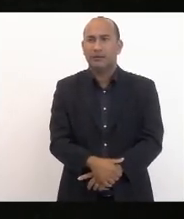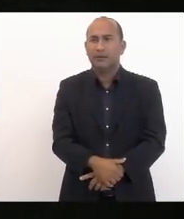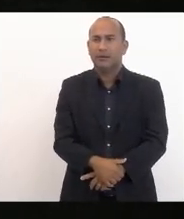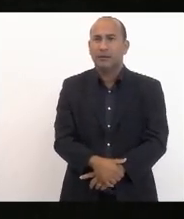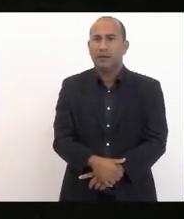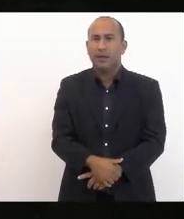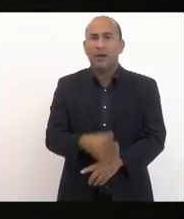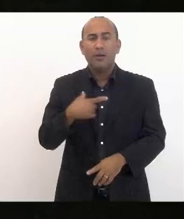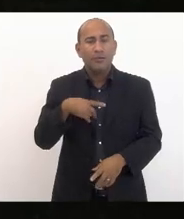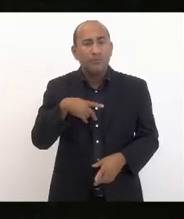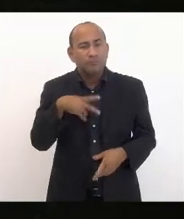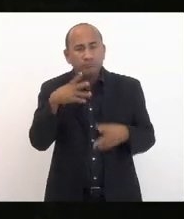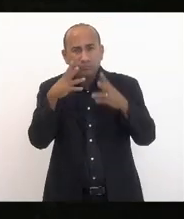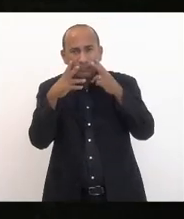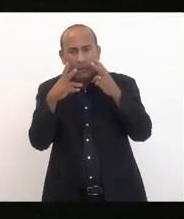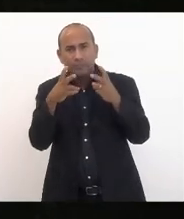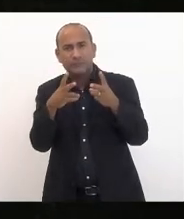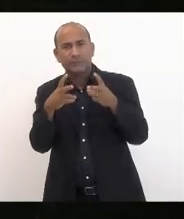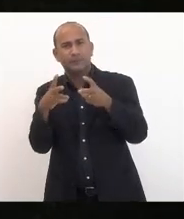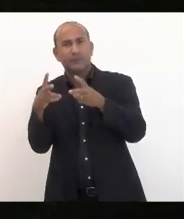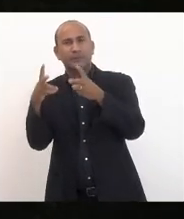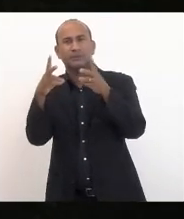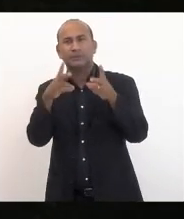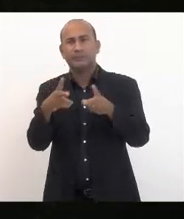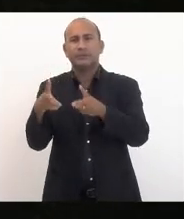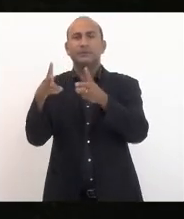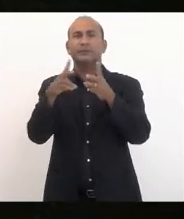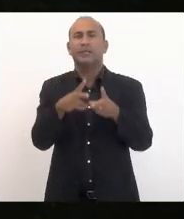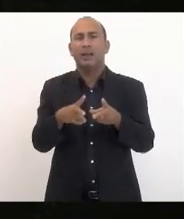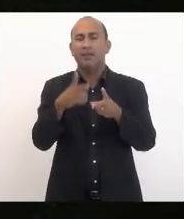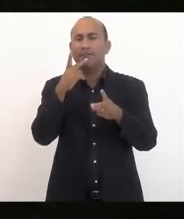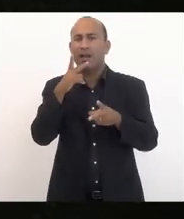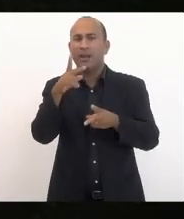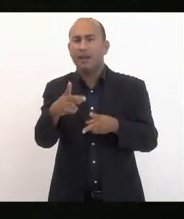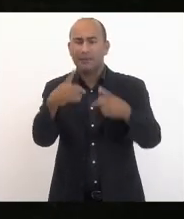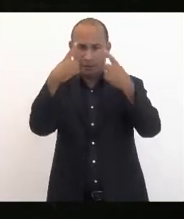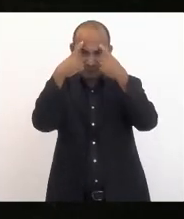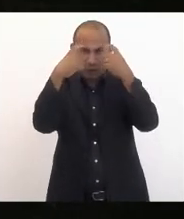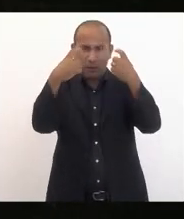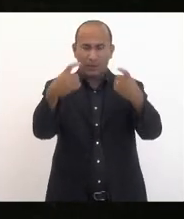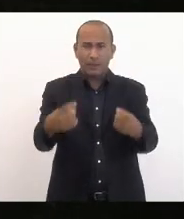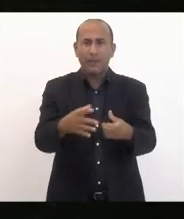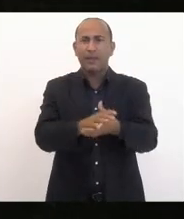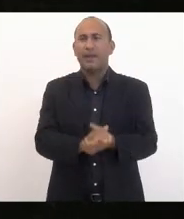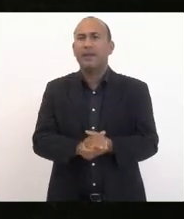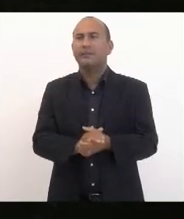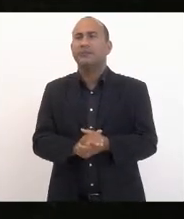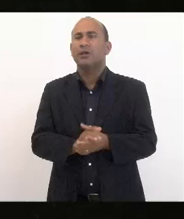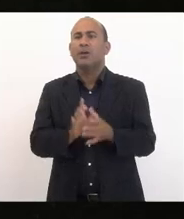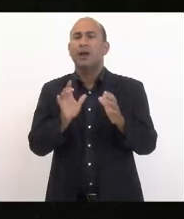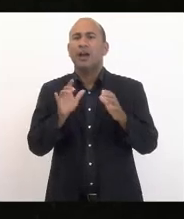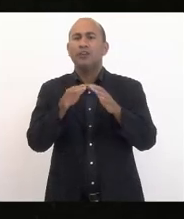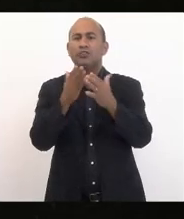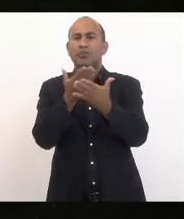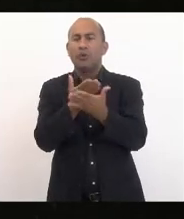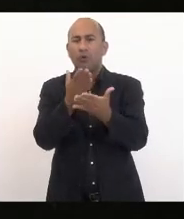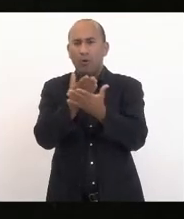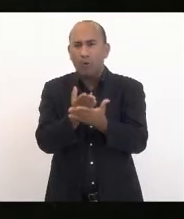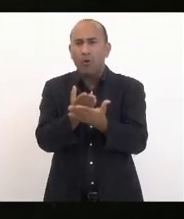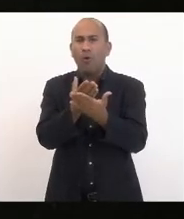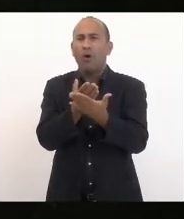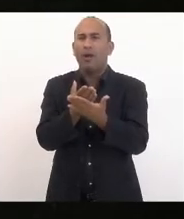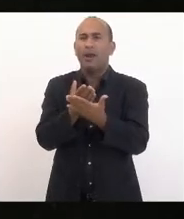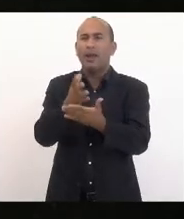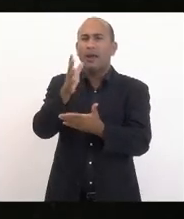o Observatório Fogo Cruzado, o Atlas da Violência, o Instituto Brasileiro de Geografia e